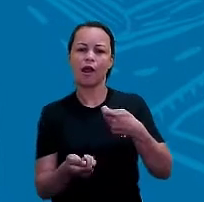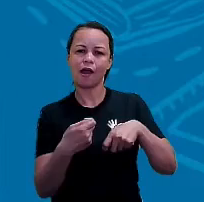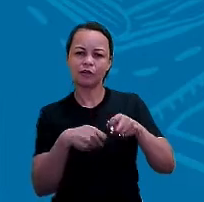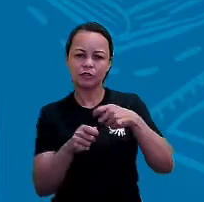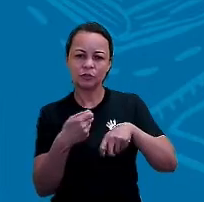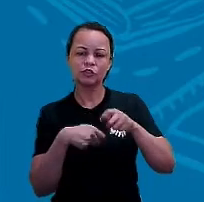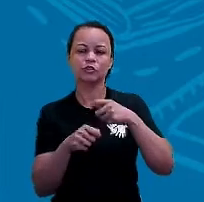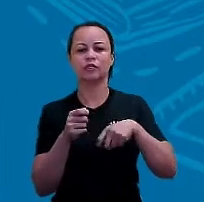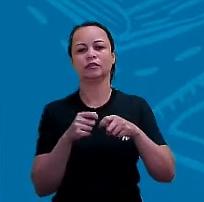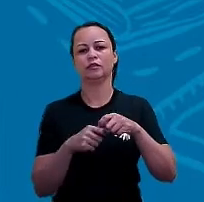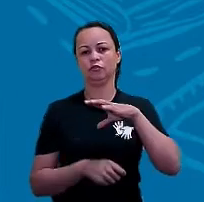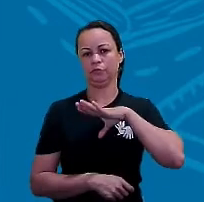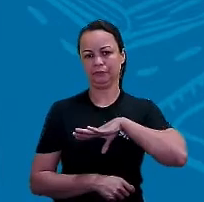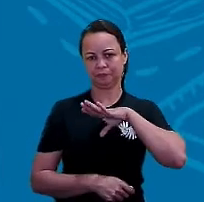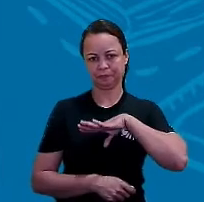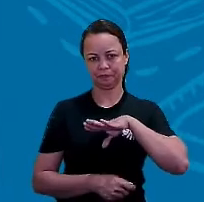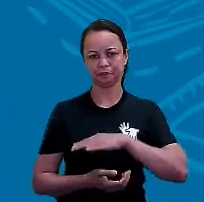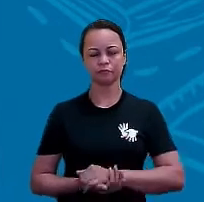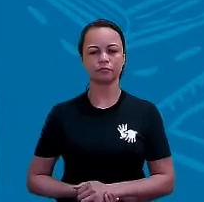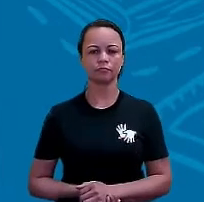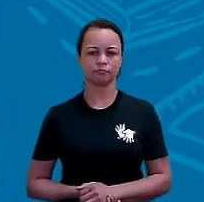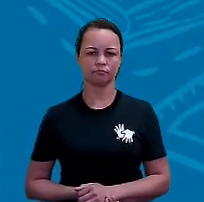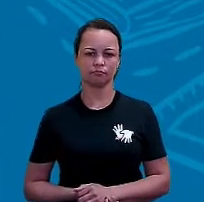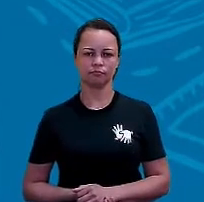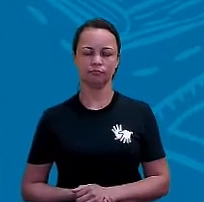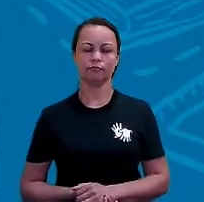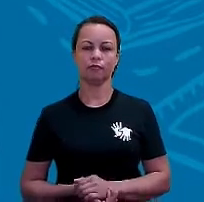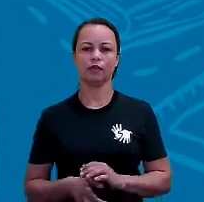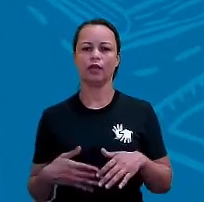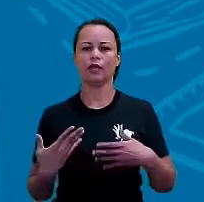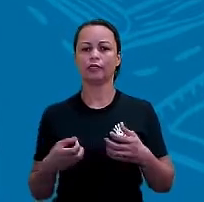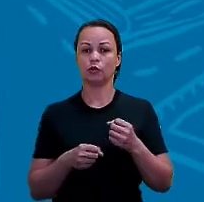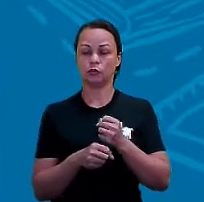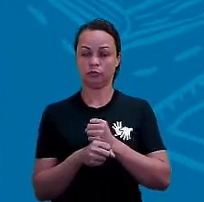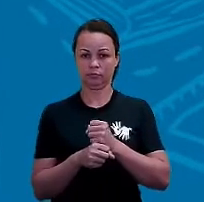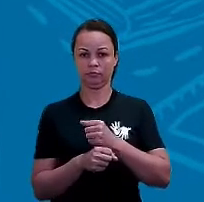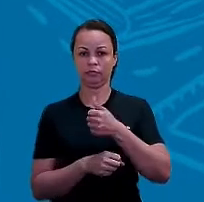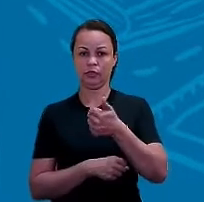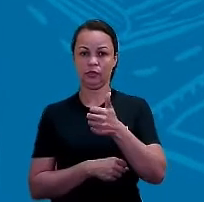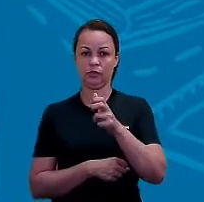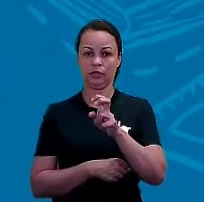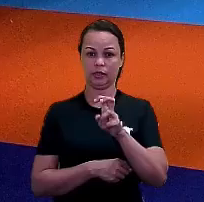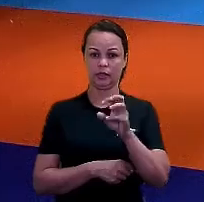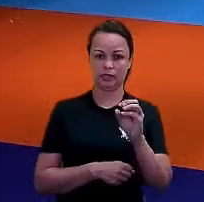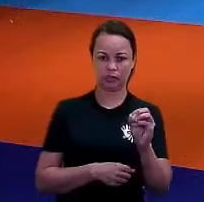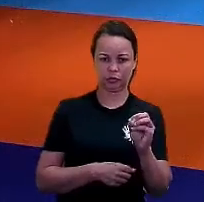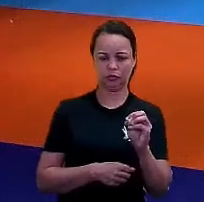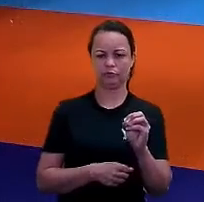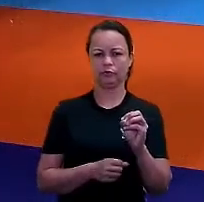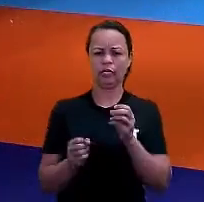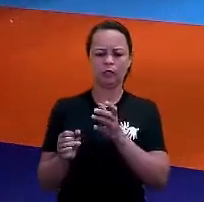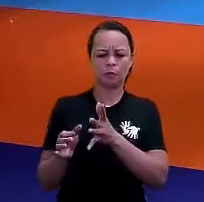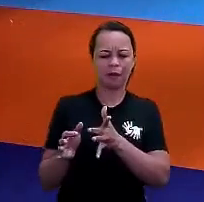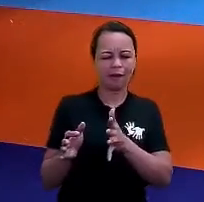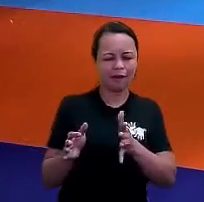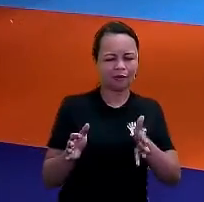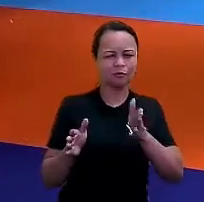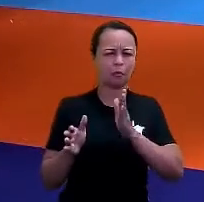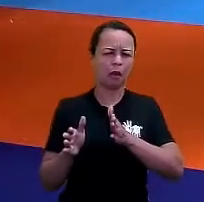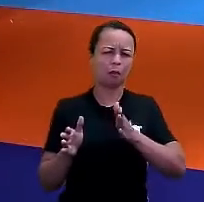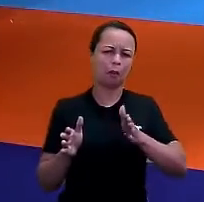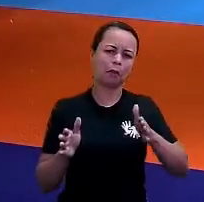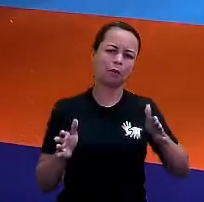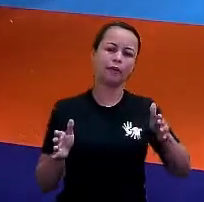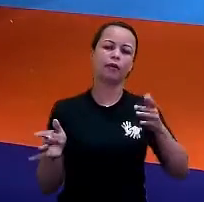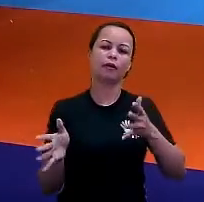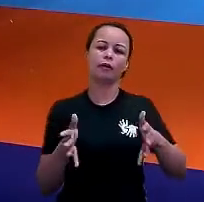administrativo português, certo? Então, 1500. Aí vai se passando o